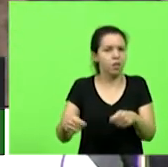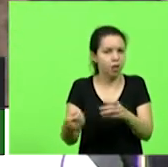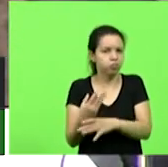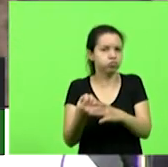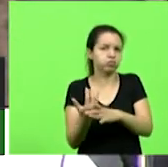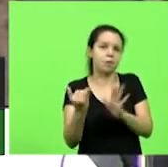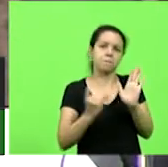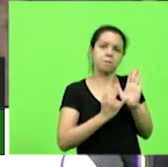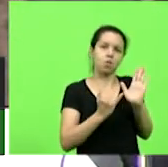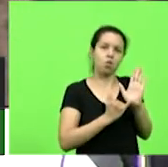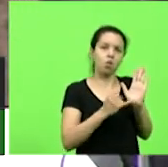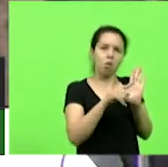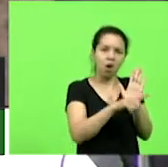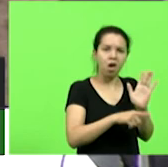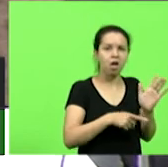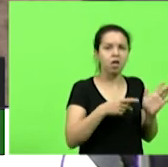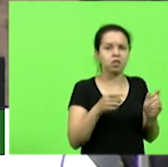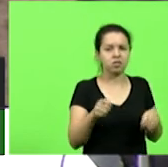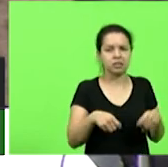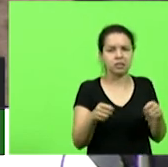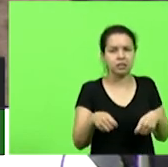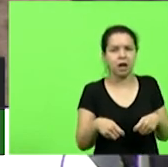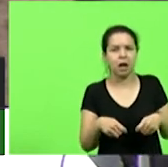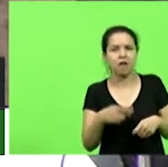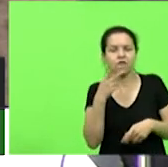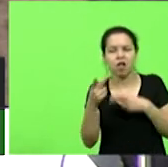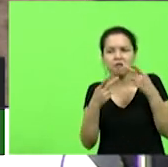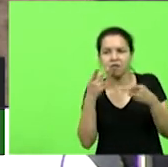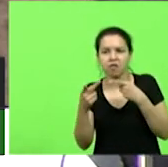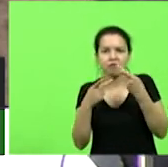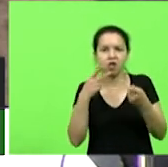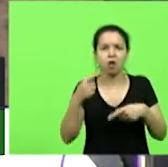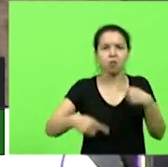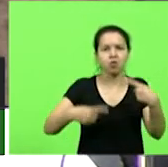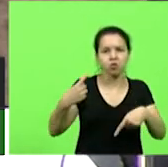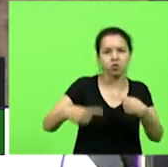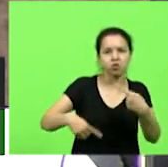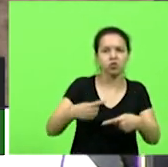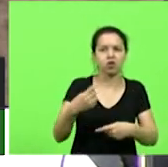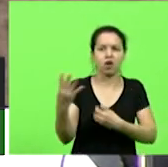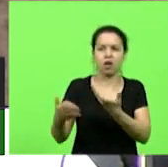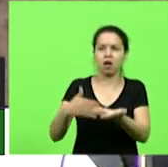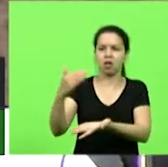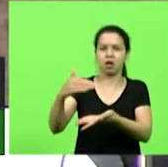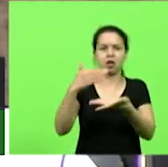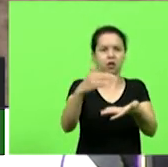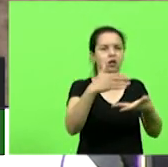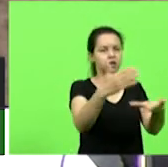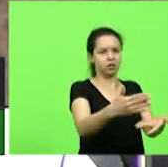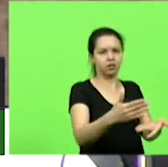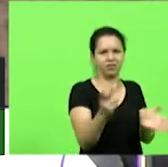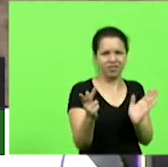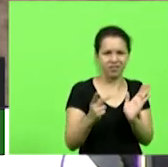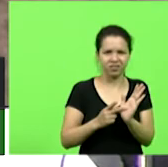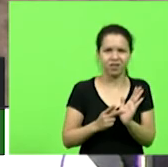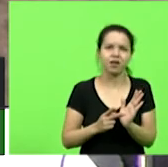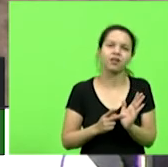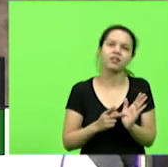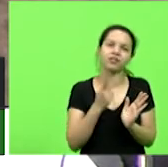faz ele estar fazendo politicagem por aí, fazendo as entregas dele, que na verdade, como já